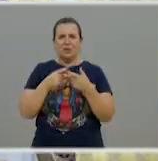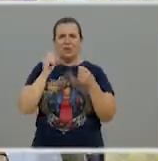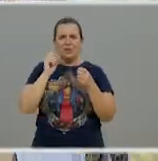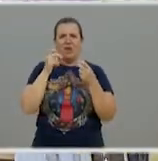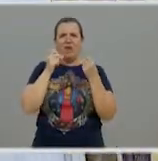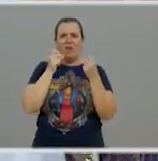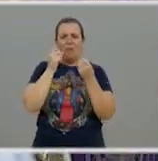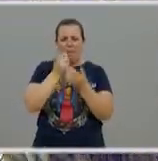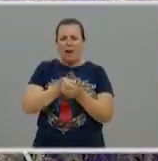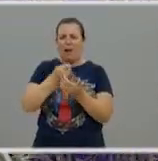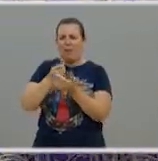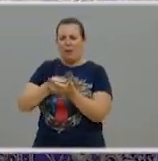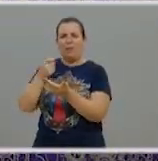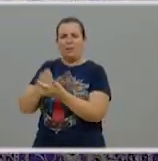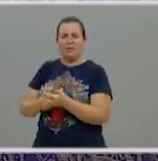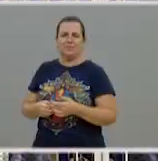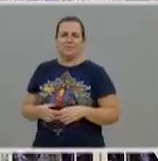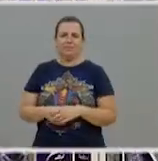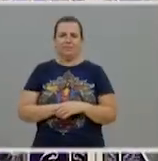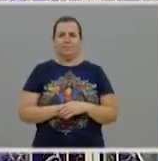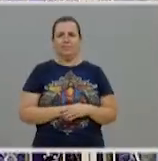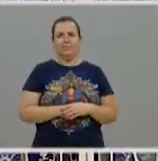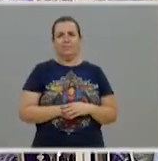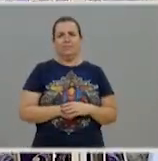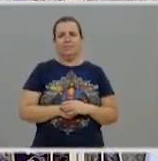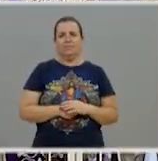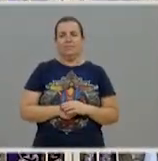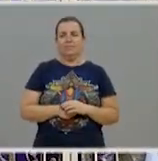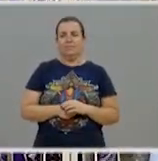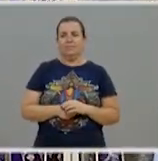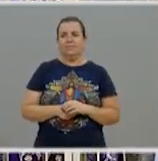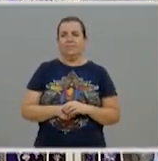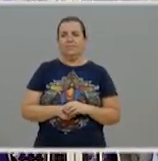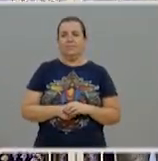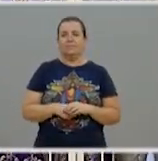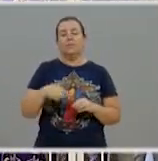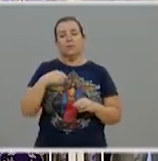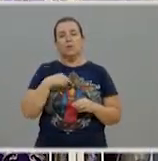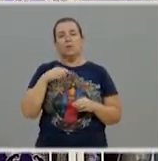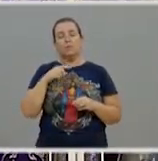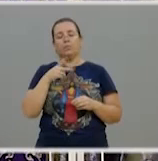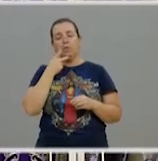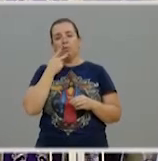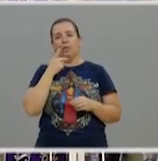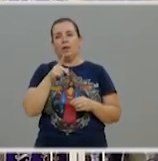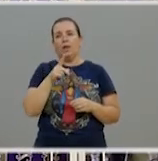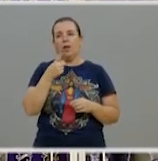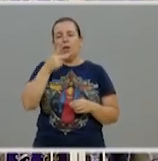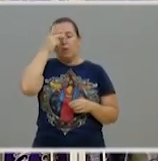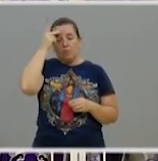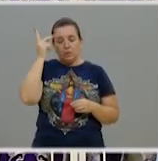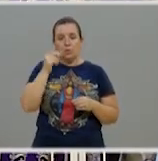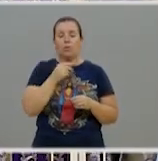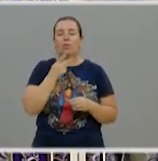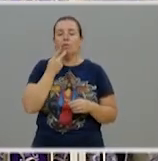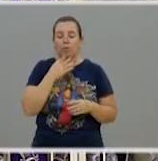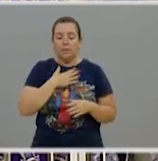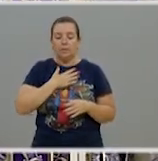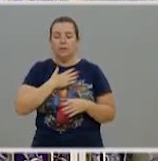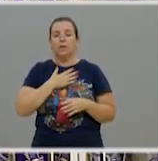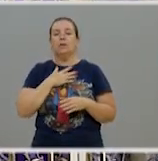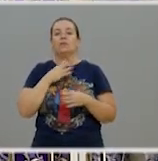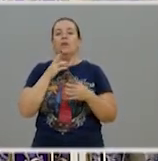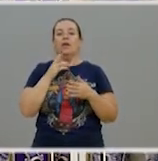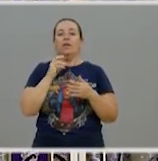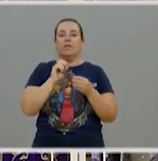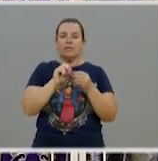Eu vou repetir essa pessoa, vocês nunca vão saber quem é. Admiro a pessoa. Eu fiz um propósito na quaresma, dentre outros,